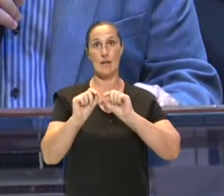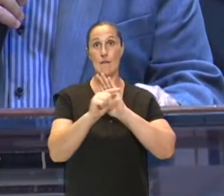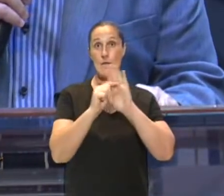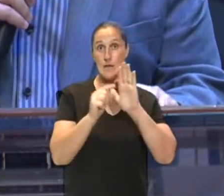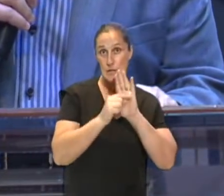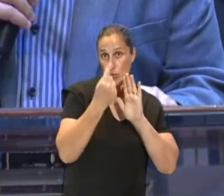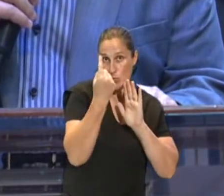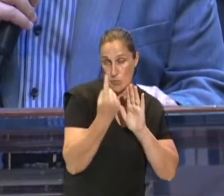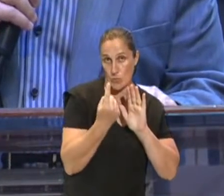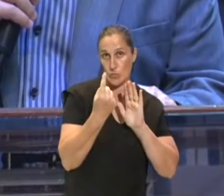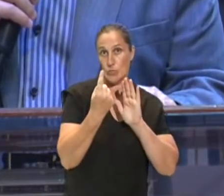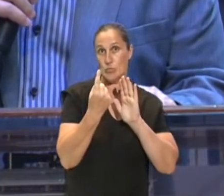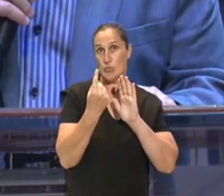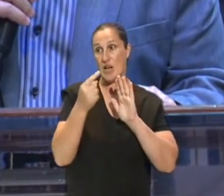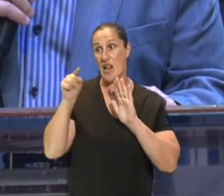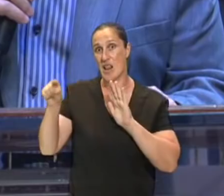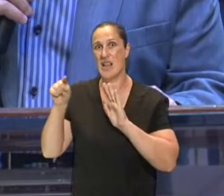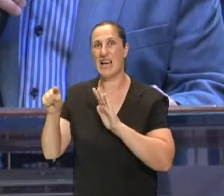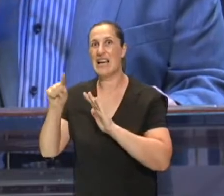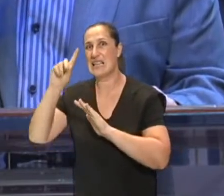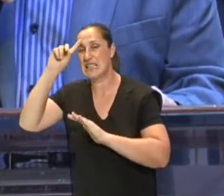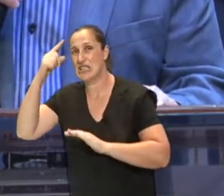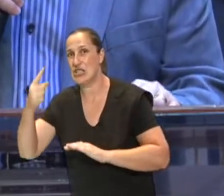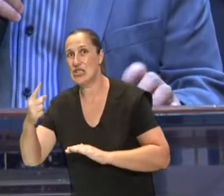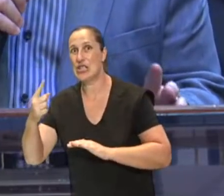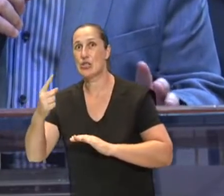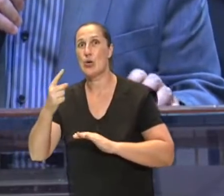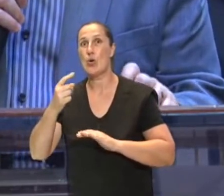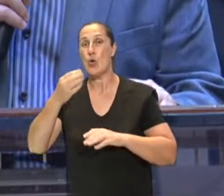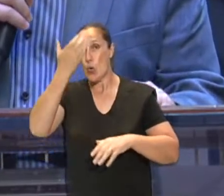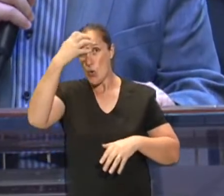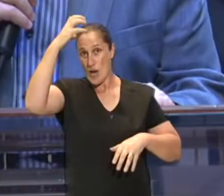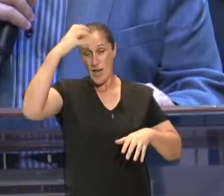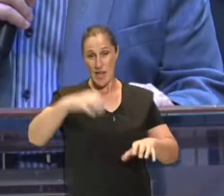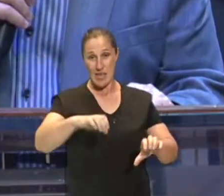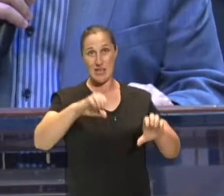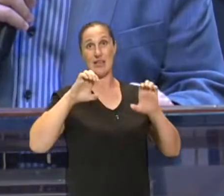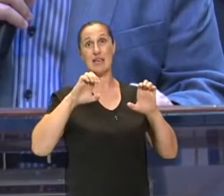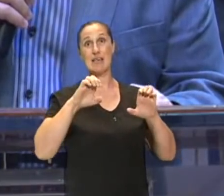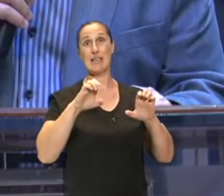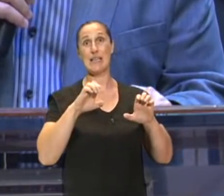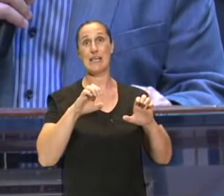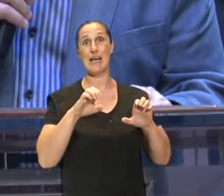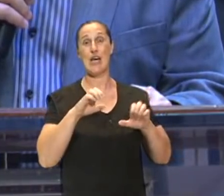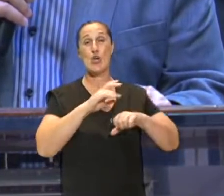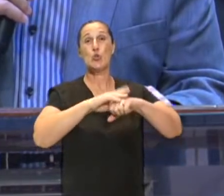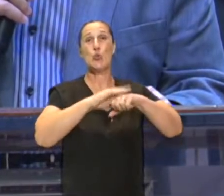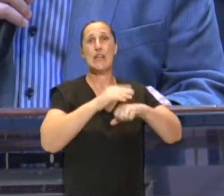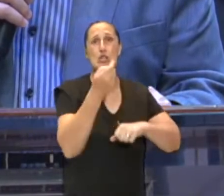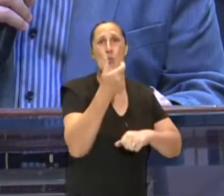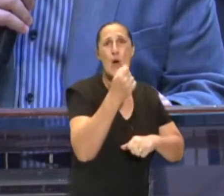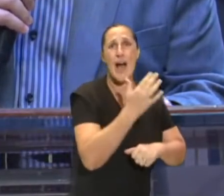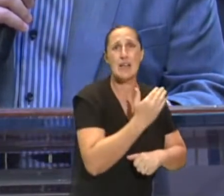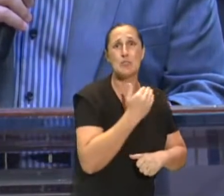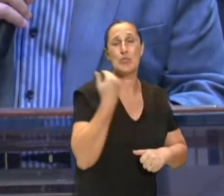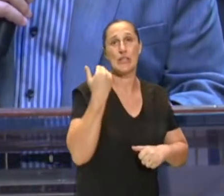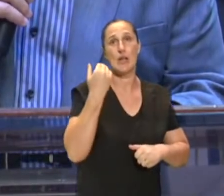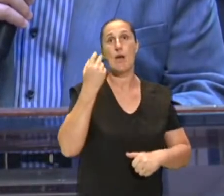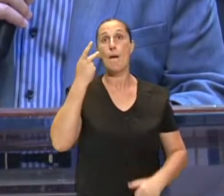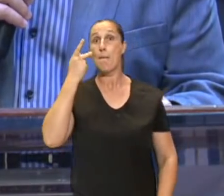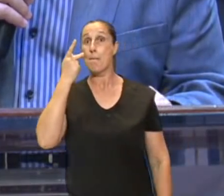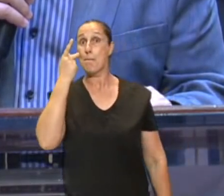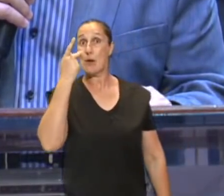1: Naqueles dias Ezequias ficou doente, à beira da morte. E o profeta Isaías, filho de Amós,